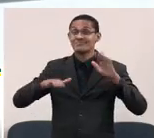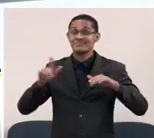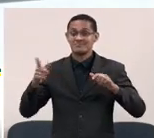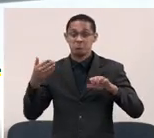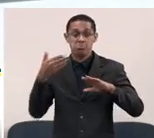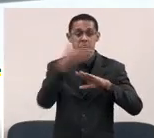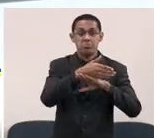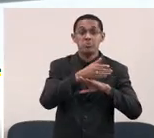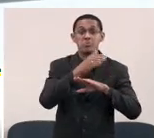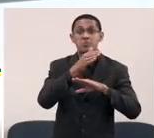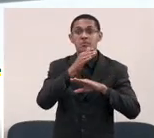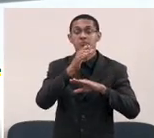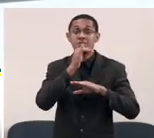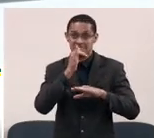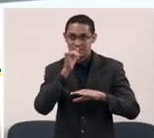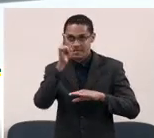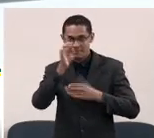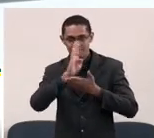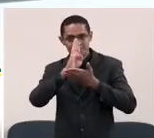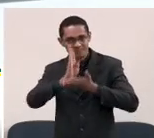no Bainique, um exemplo.